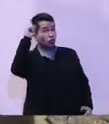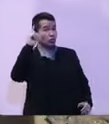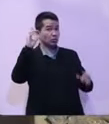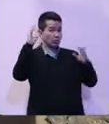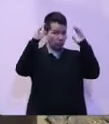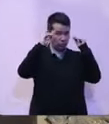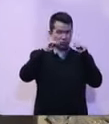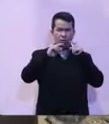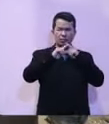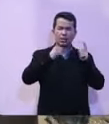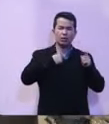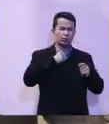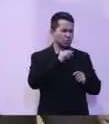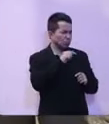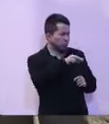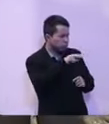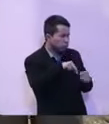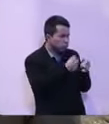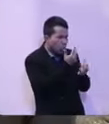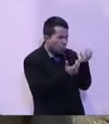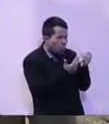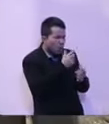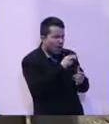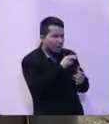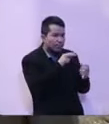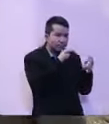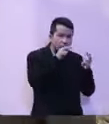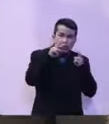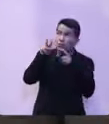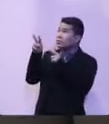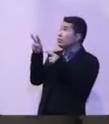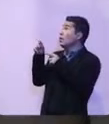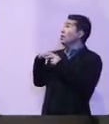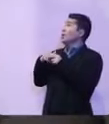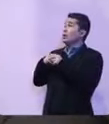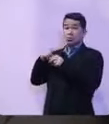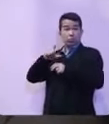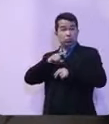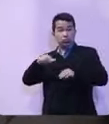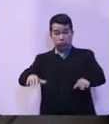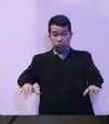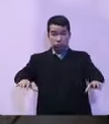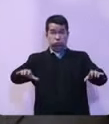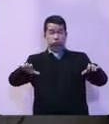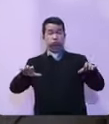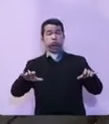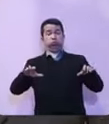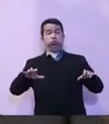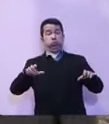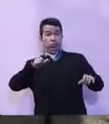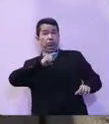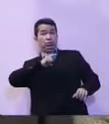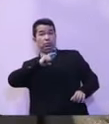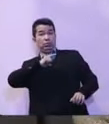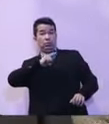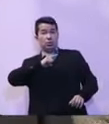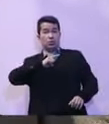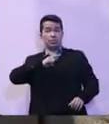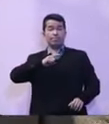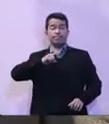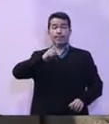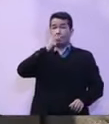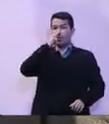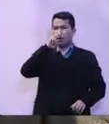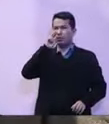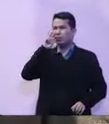branco, e aquele que está sentado nele. A terra e o céu fugiram da sua presença e não foram vistos mais.